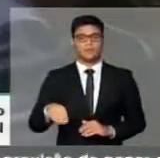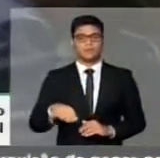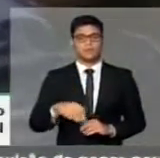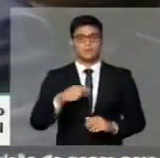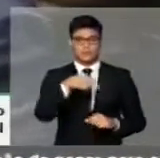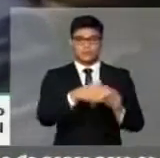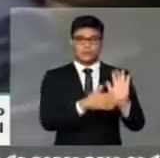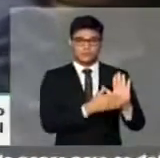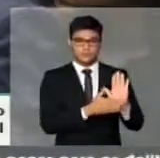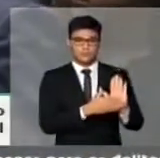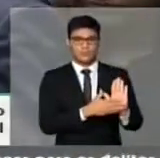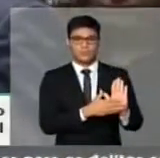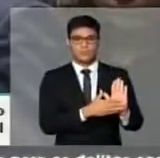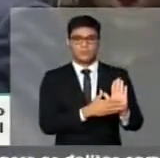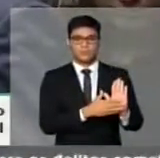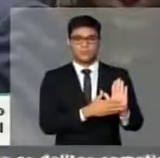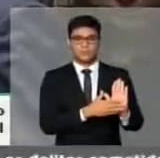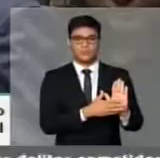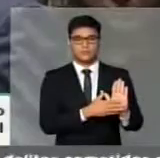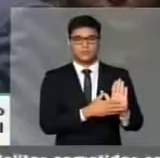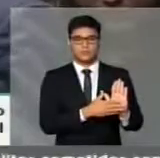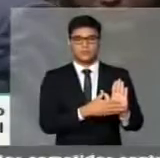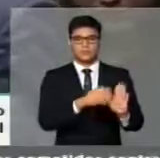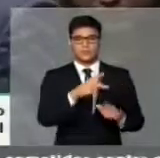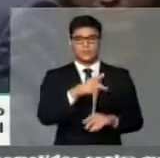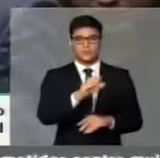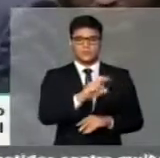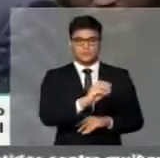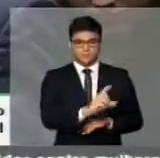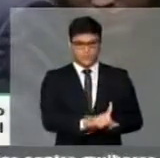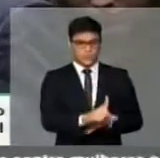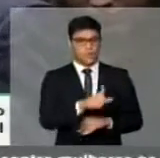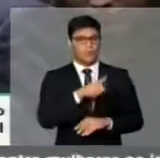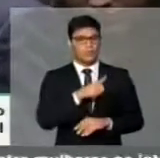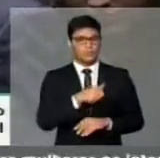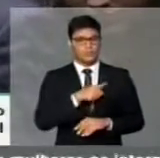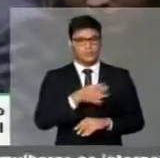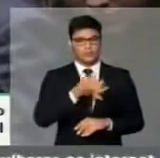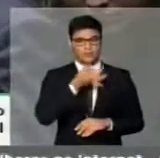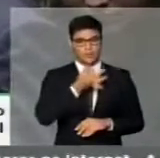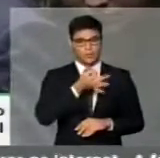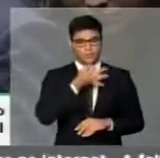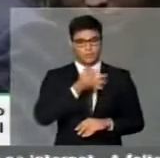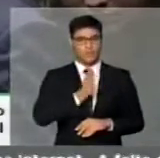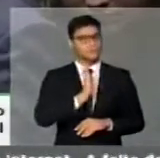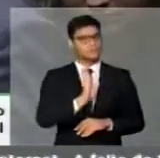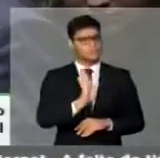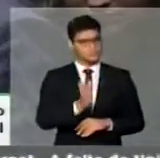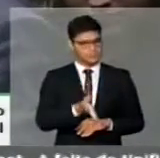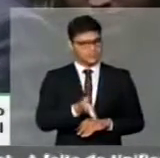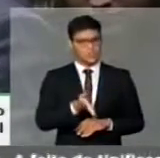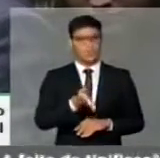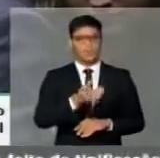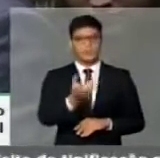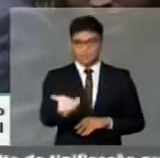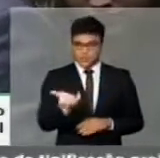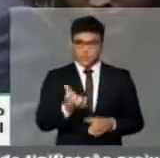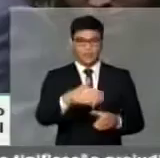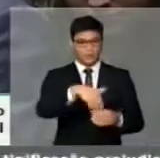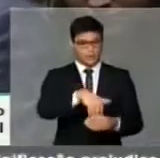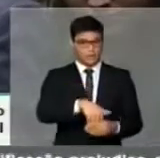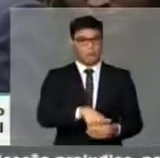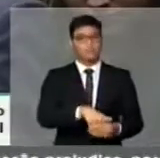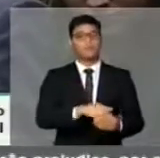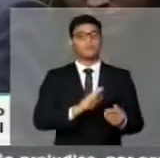Nessa matéria, o pessoal tem uma posição já consolidada, quer votar.